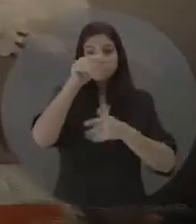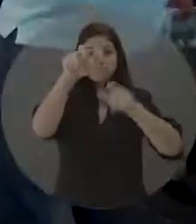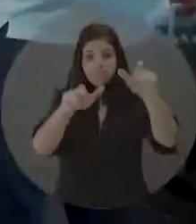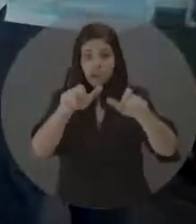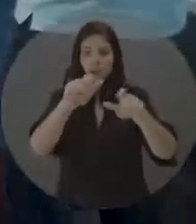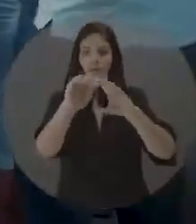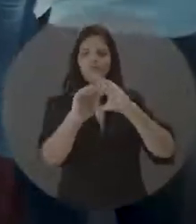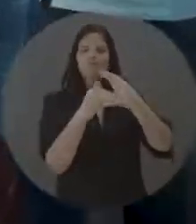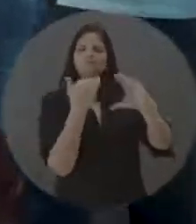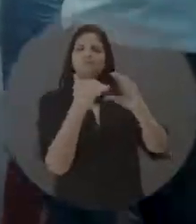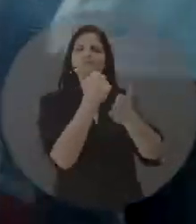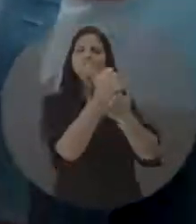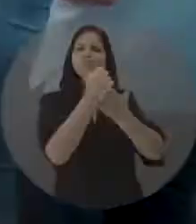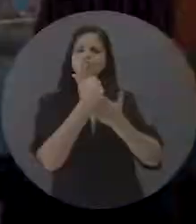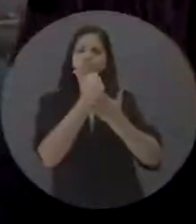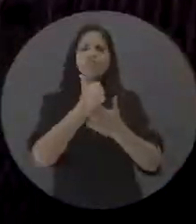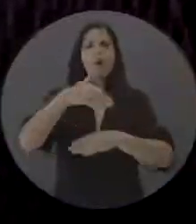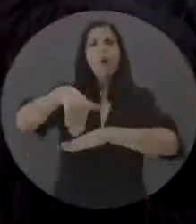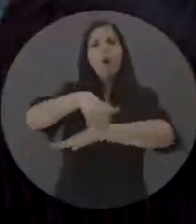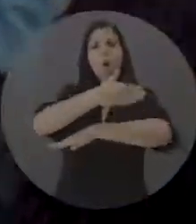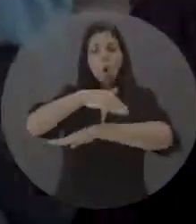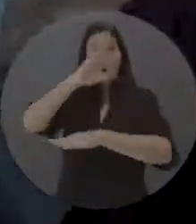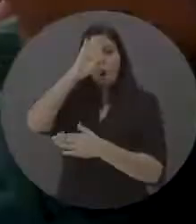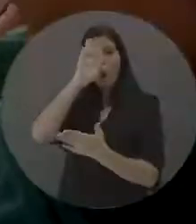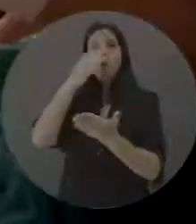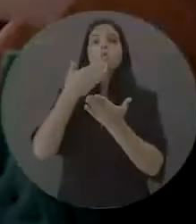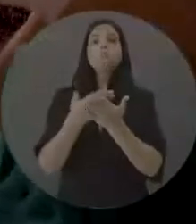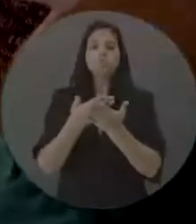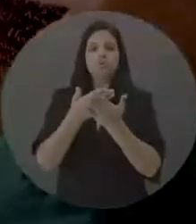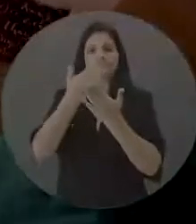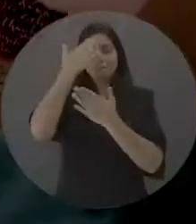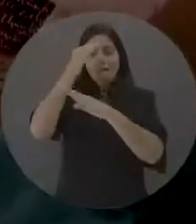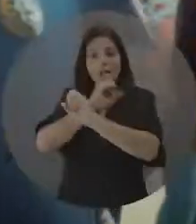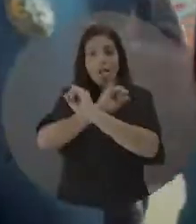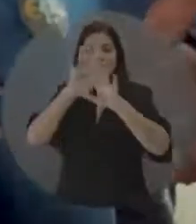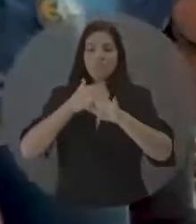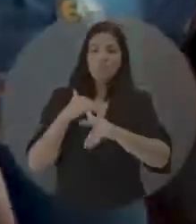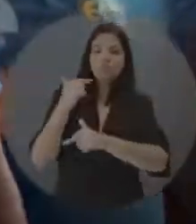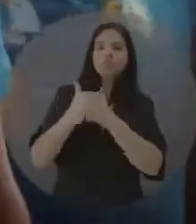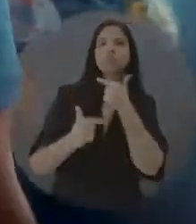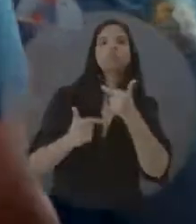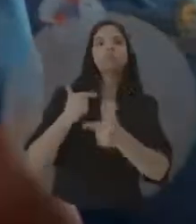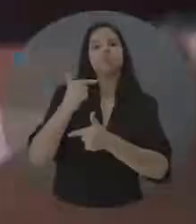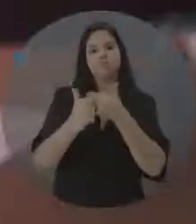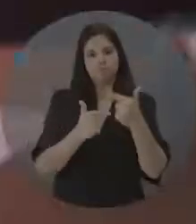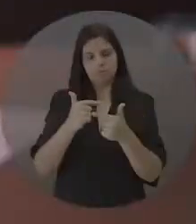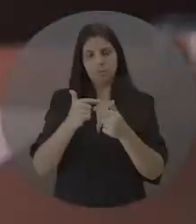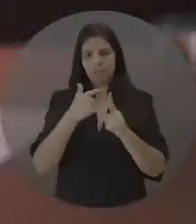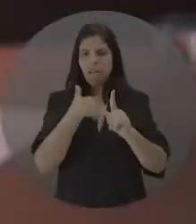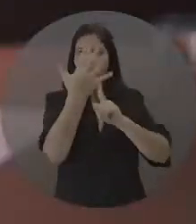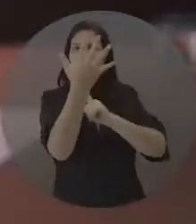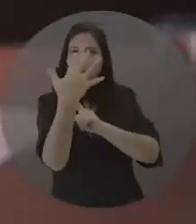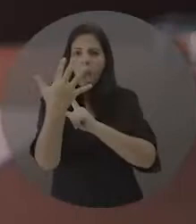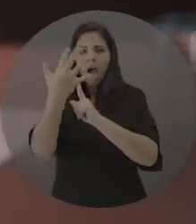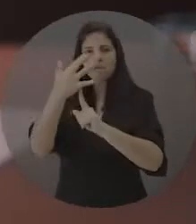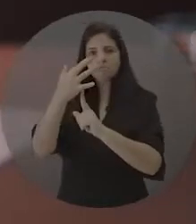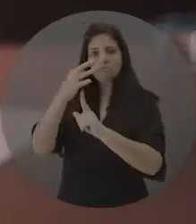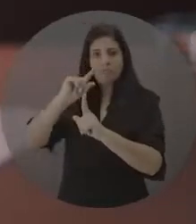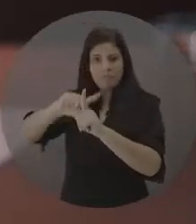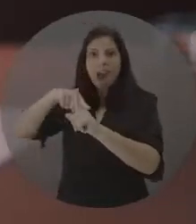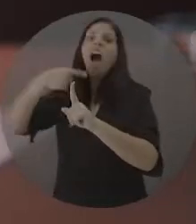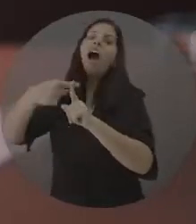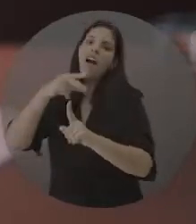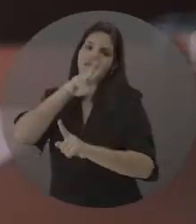a você pelas mensagens de apoio nas ruas, pela confiança e pela compreensão do nosso trabalho. Os ataques só